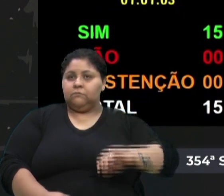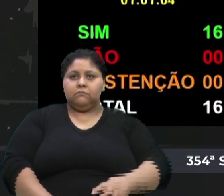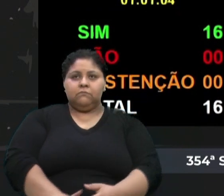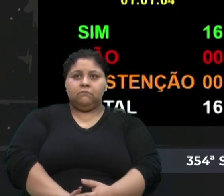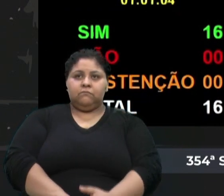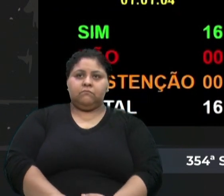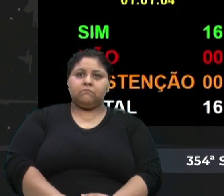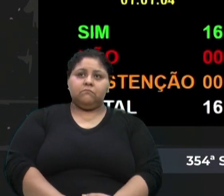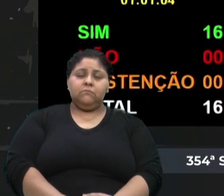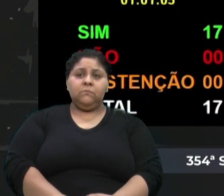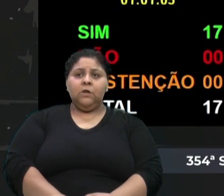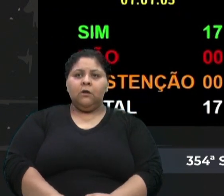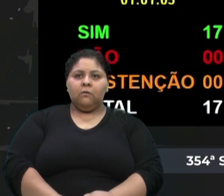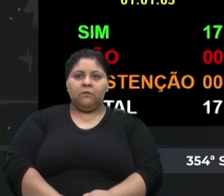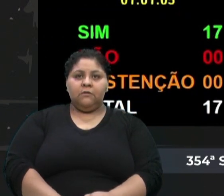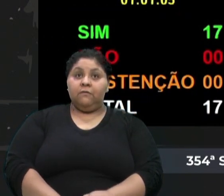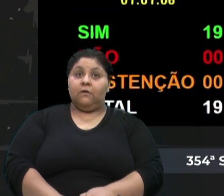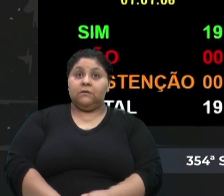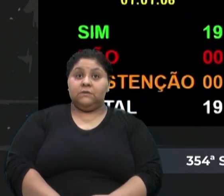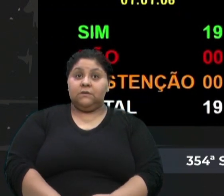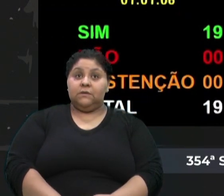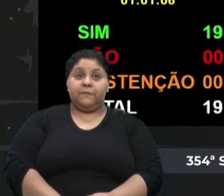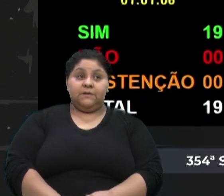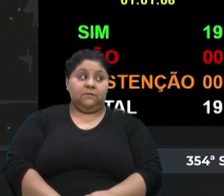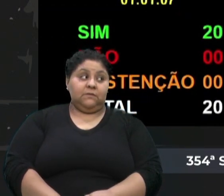Vota sim.